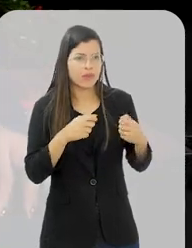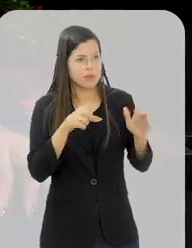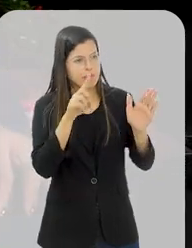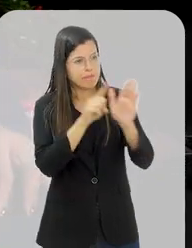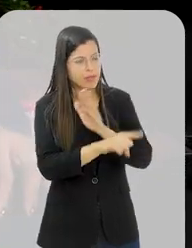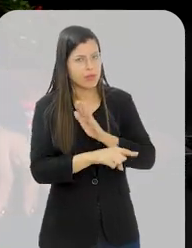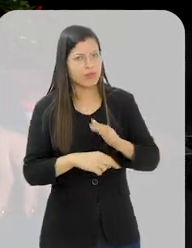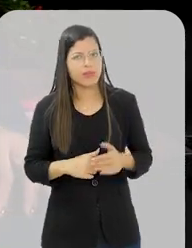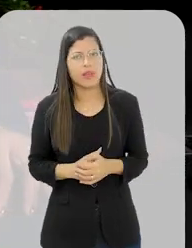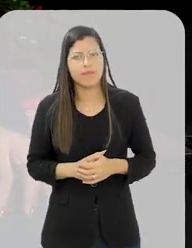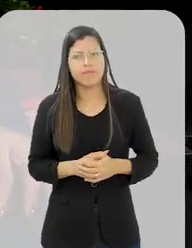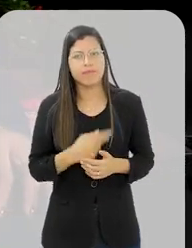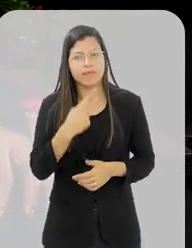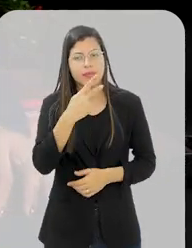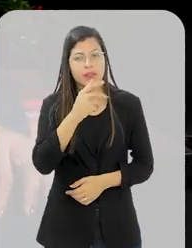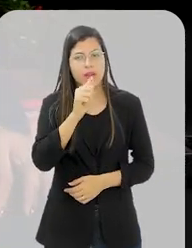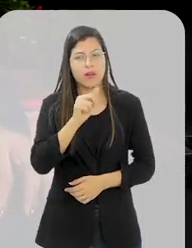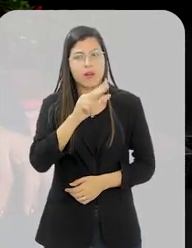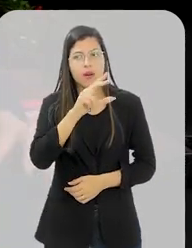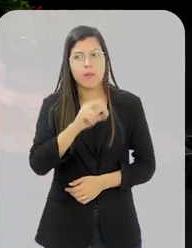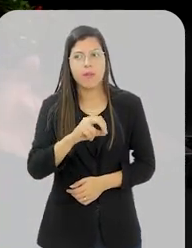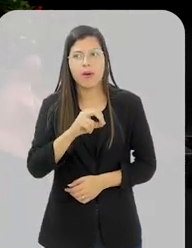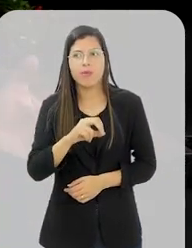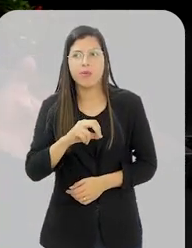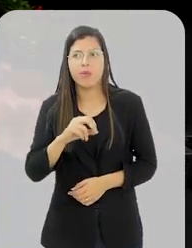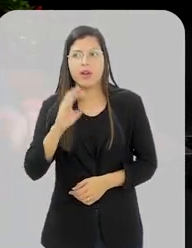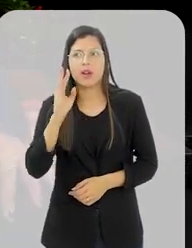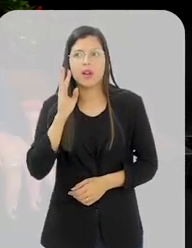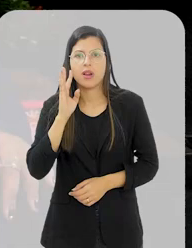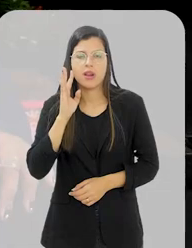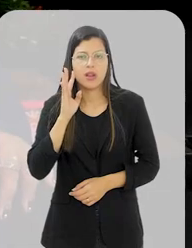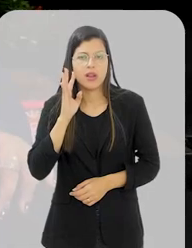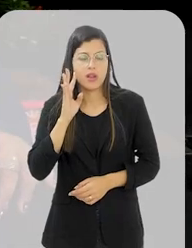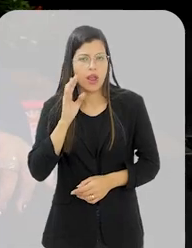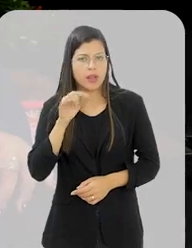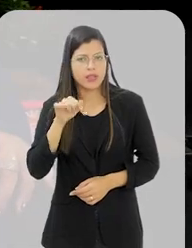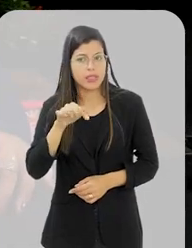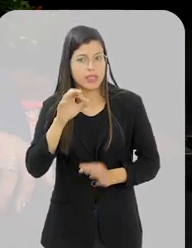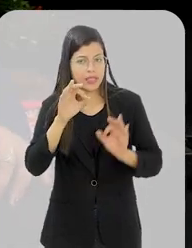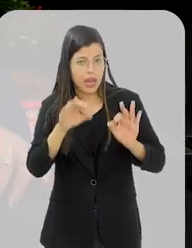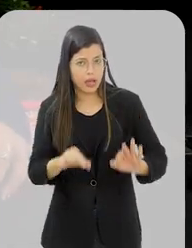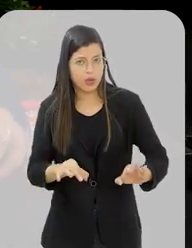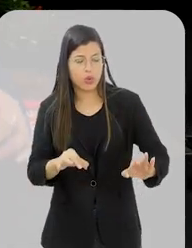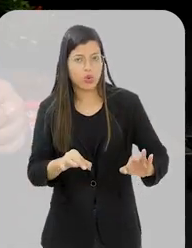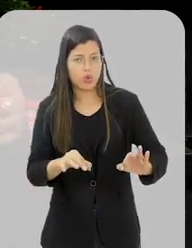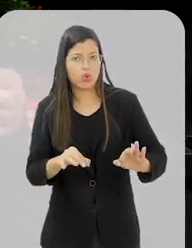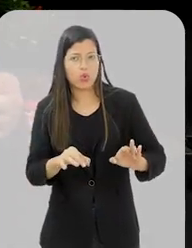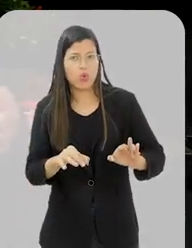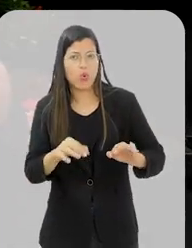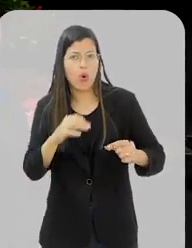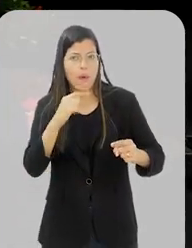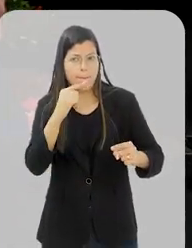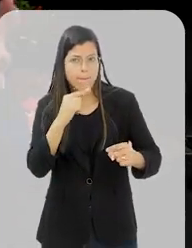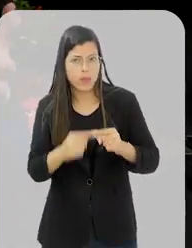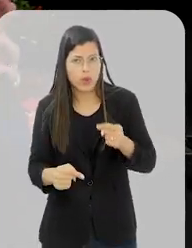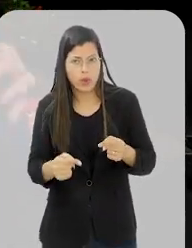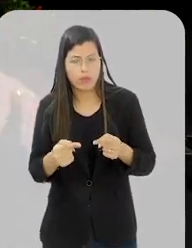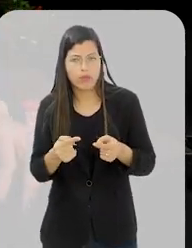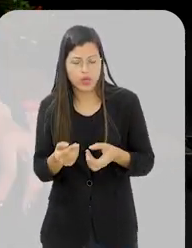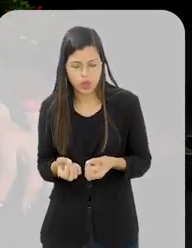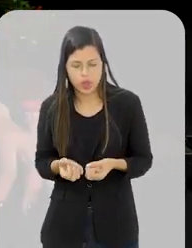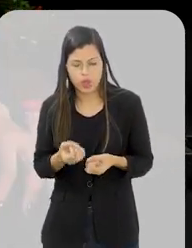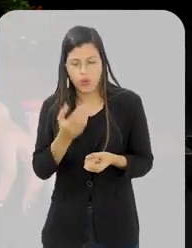essa pergunta Paulo é legal ser proibido eh de se dar